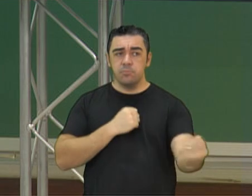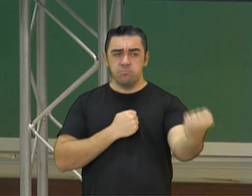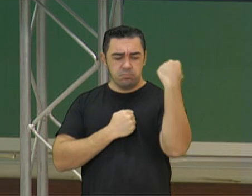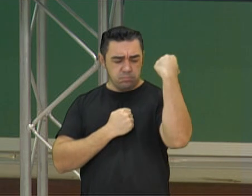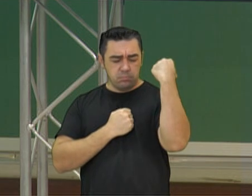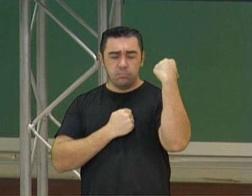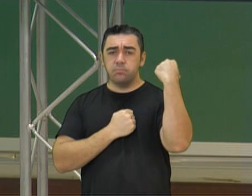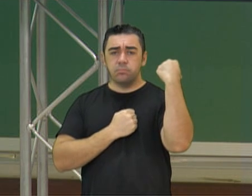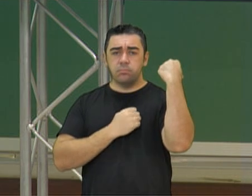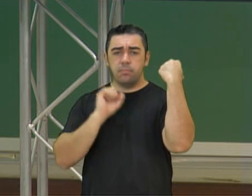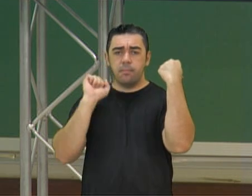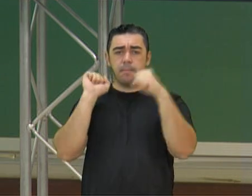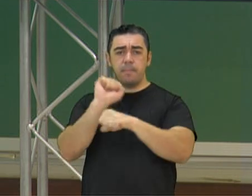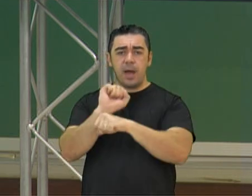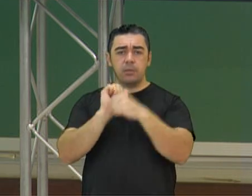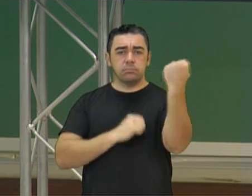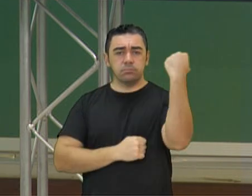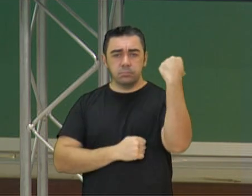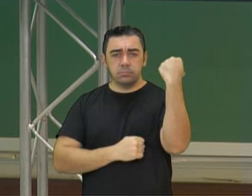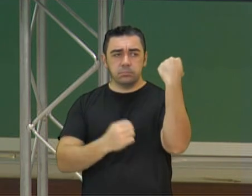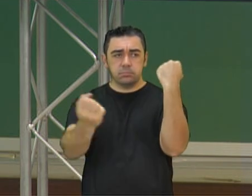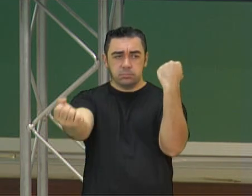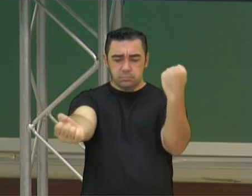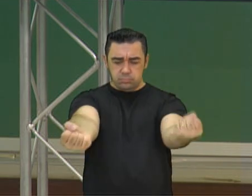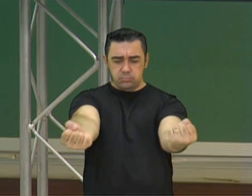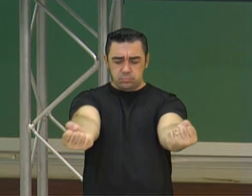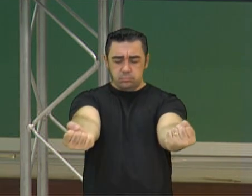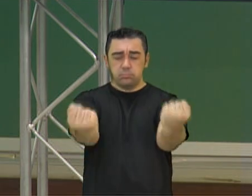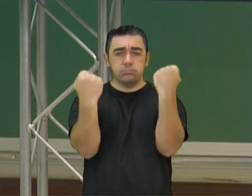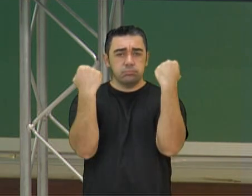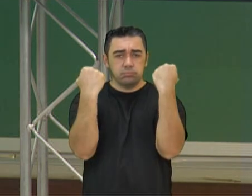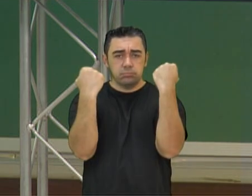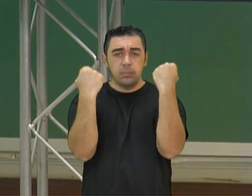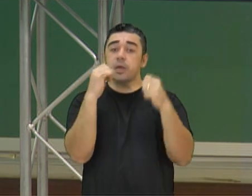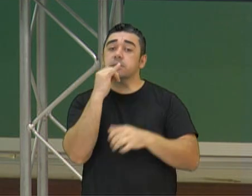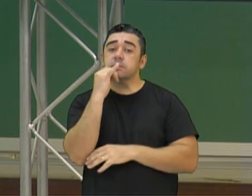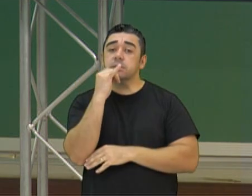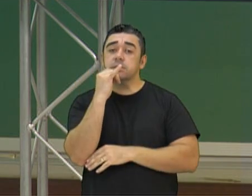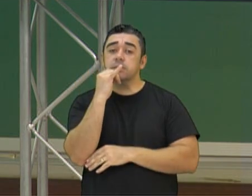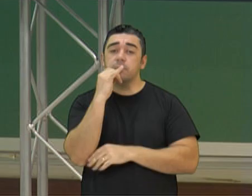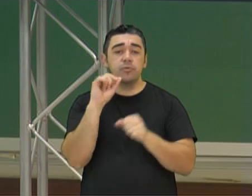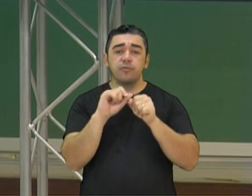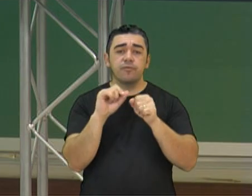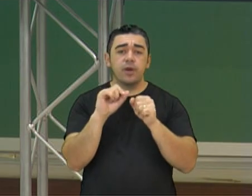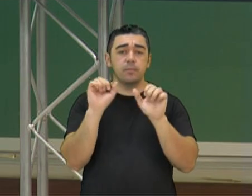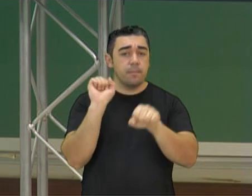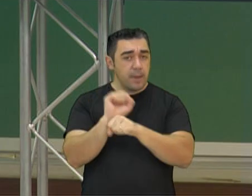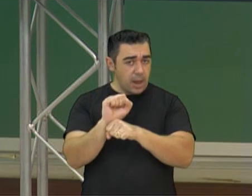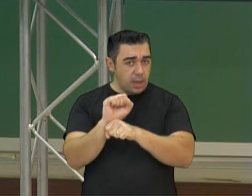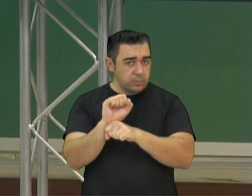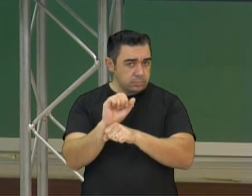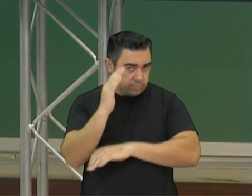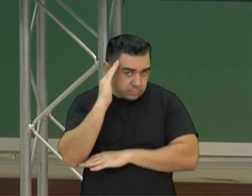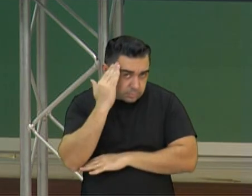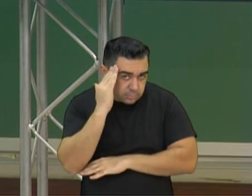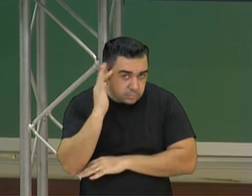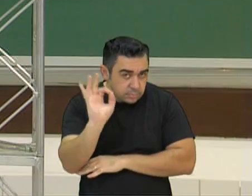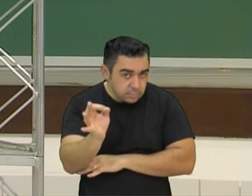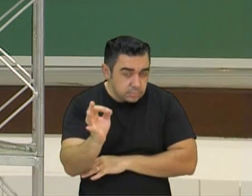contraio a musculatura e fico ali trabalhando a força, mas sem impacto, paradinho,